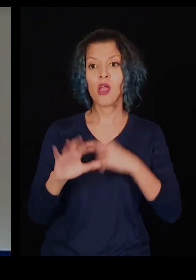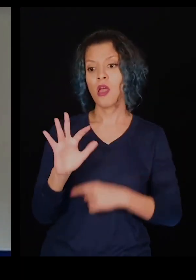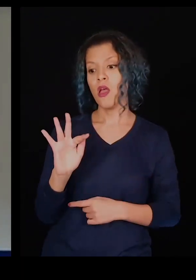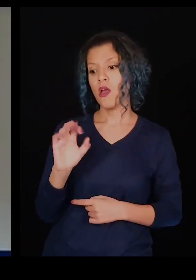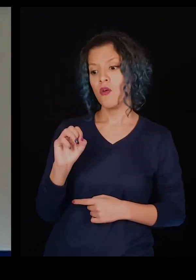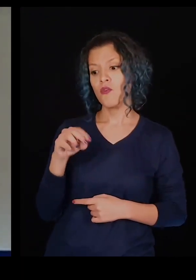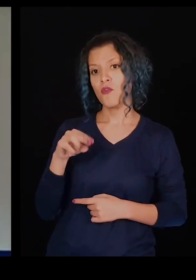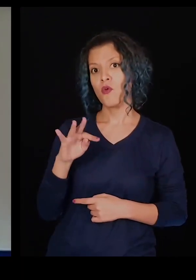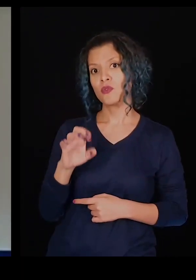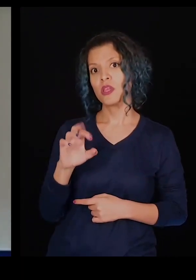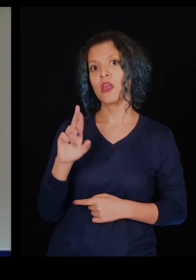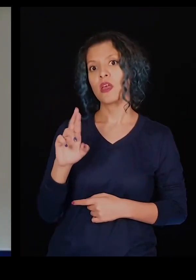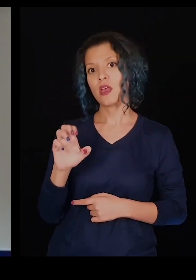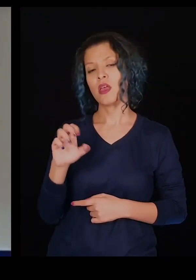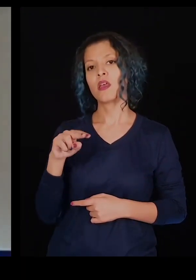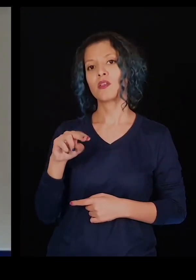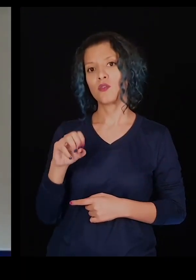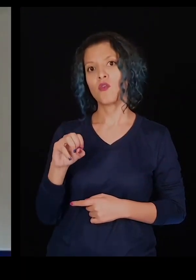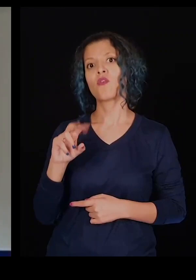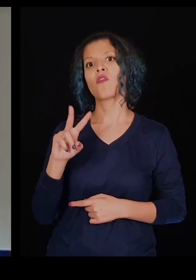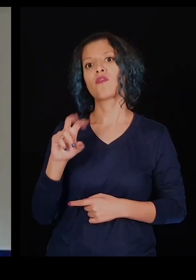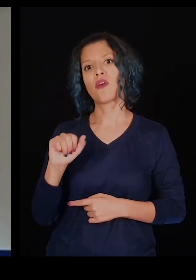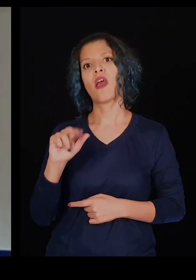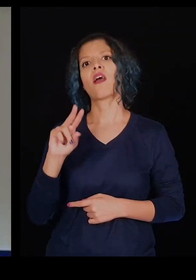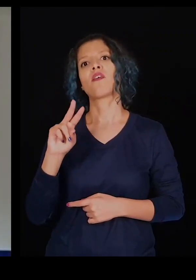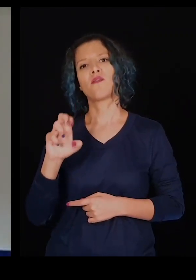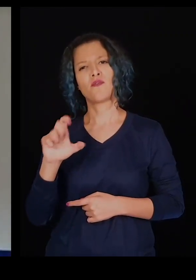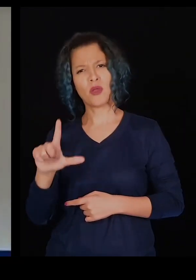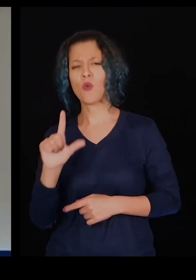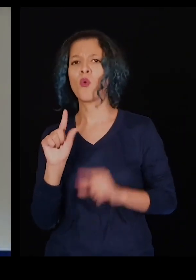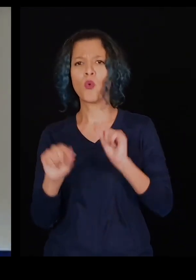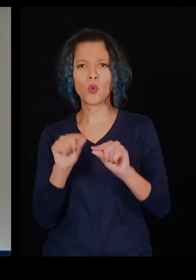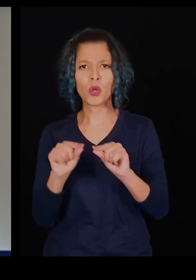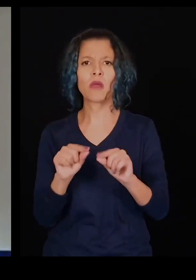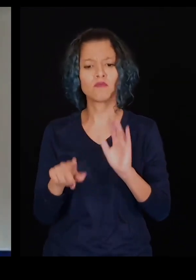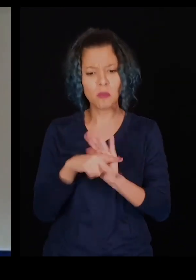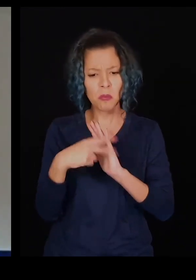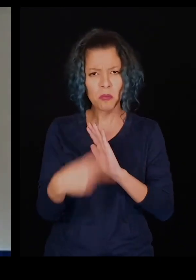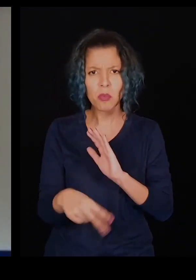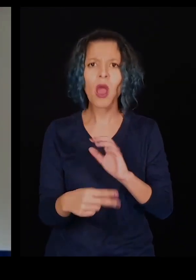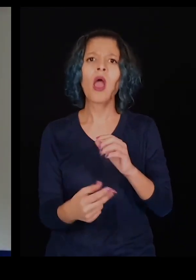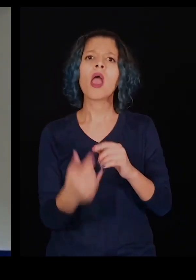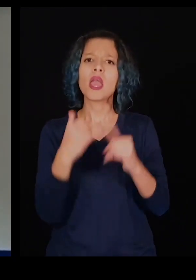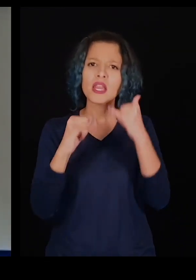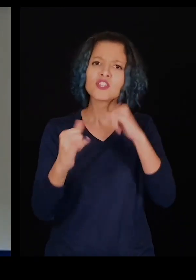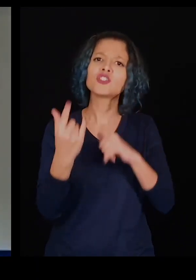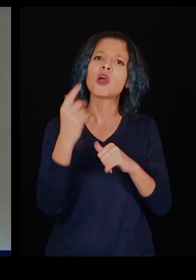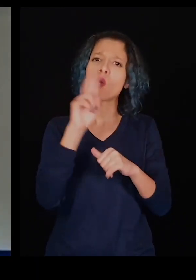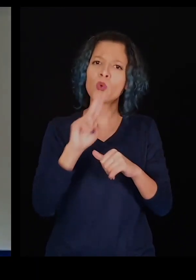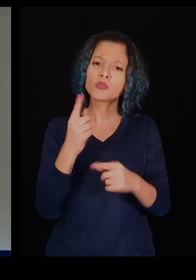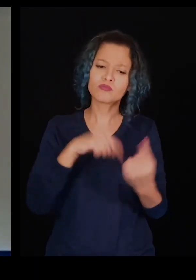CPFL Renováveis que concentra todas as formas de geração de energia e somos